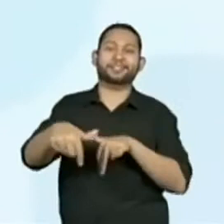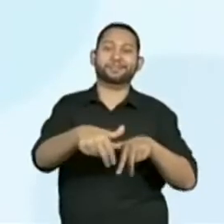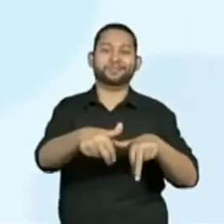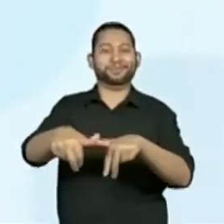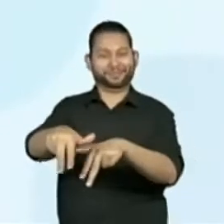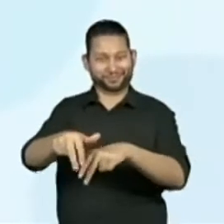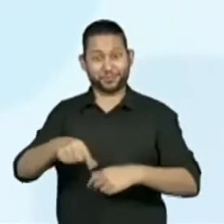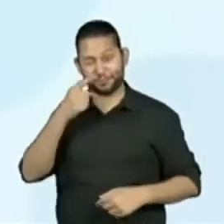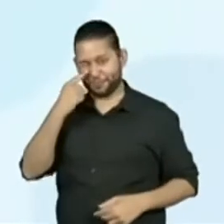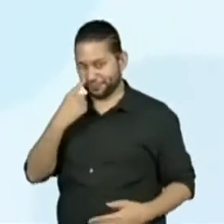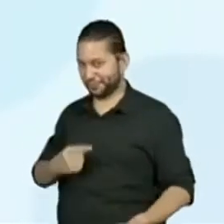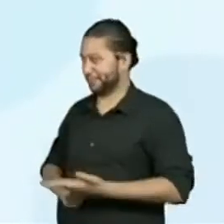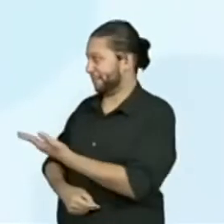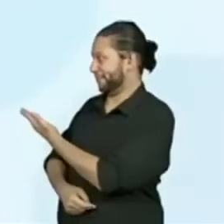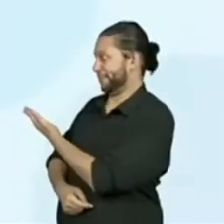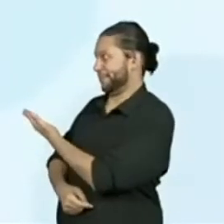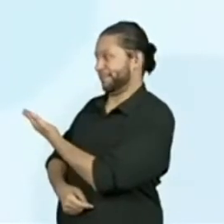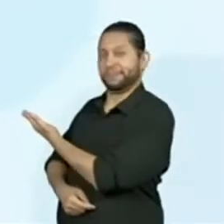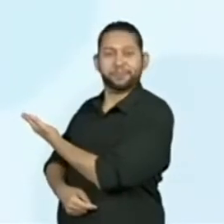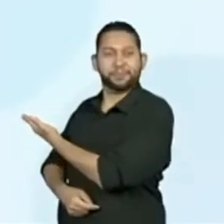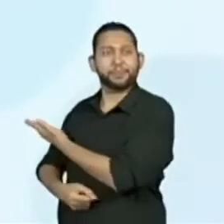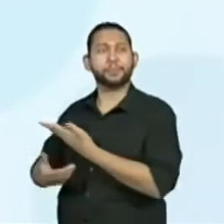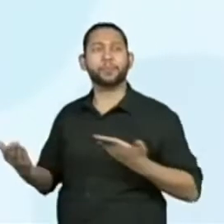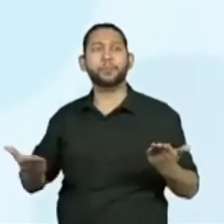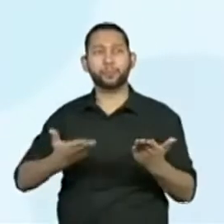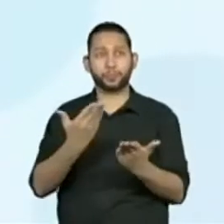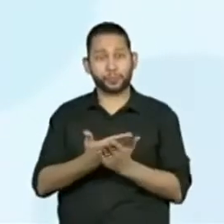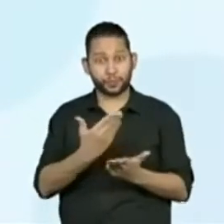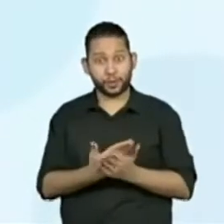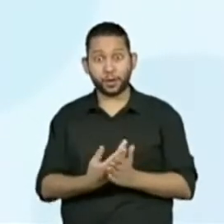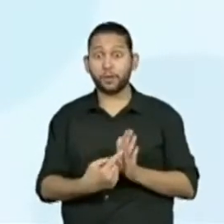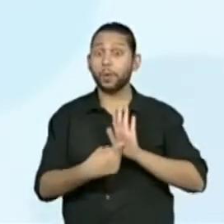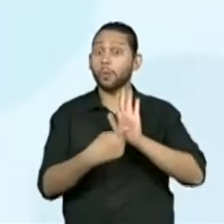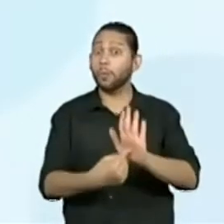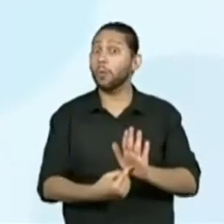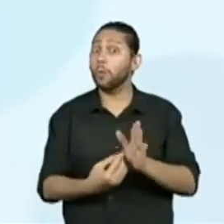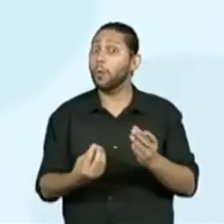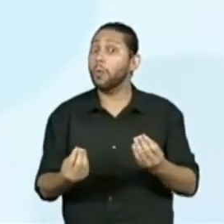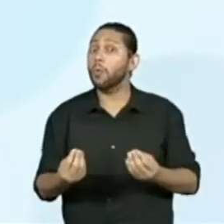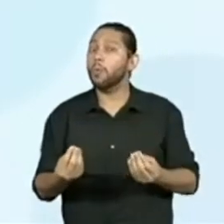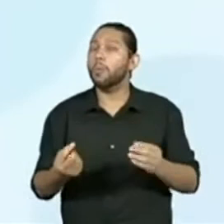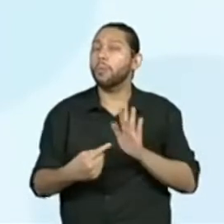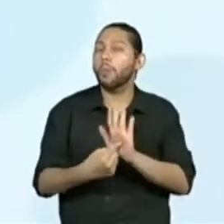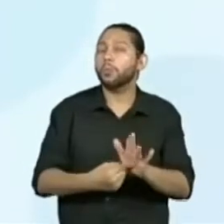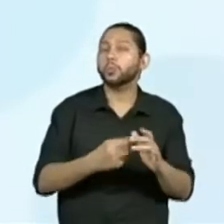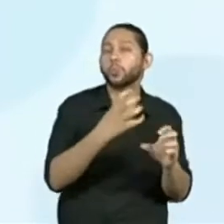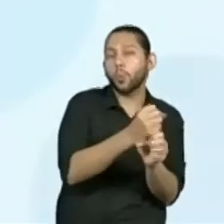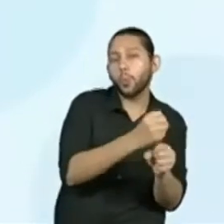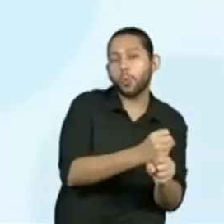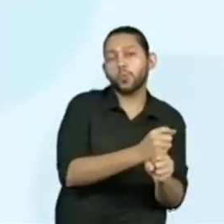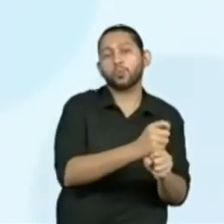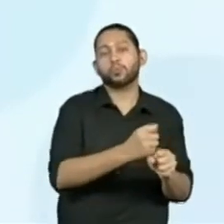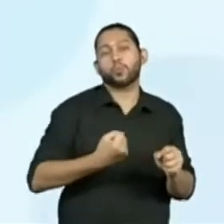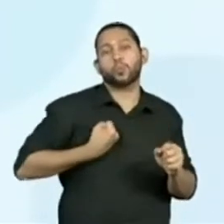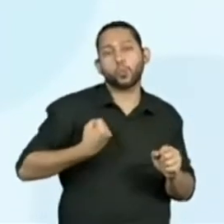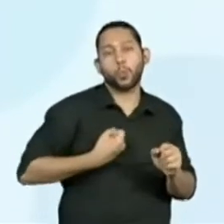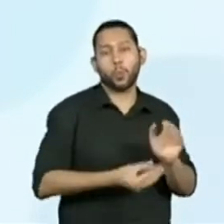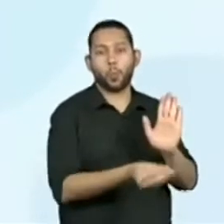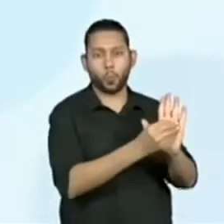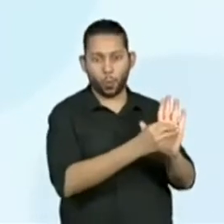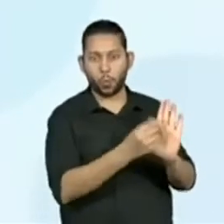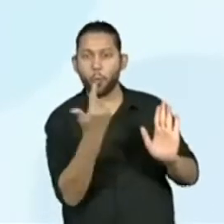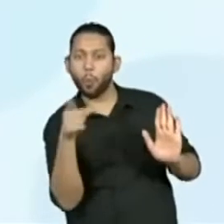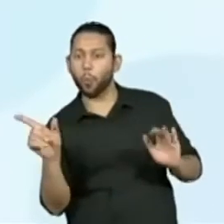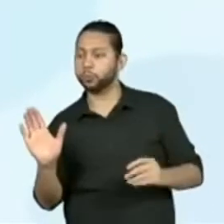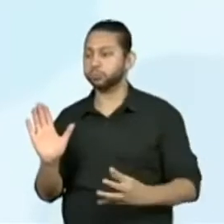problema. Nesta aula, vamos escrever números e comparar números naturais.